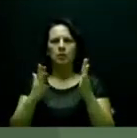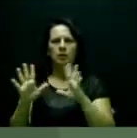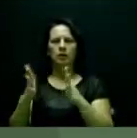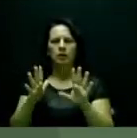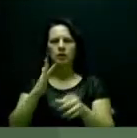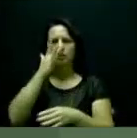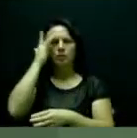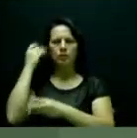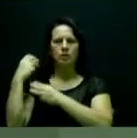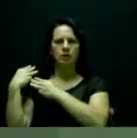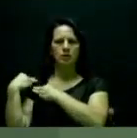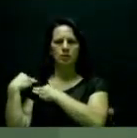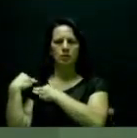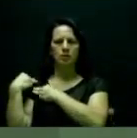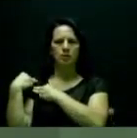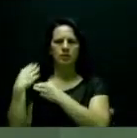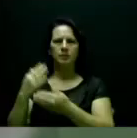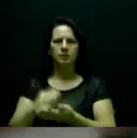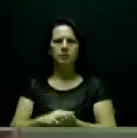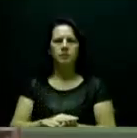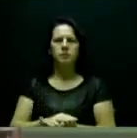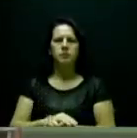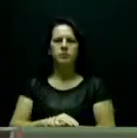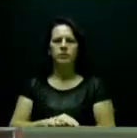os responsáveis por essa entidade.